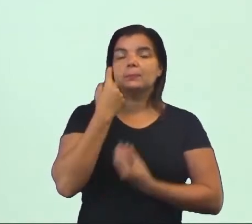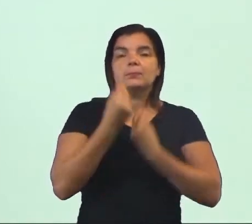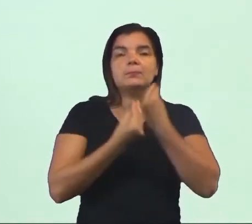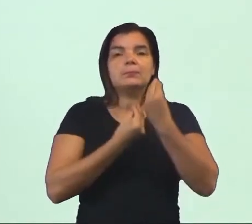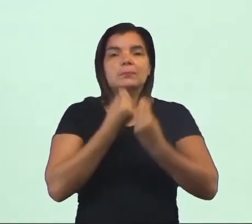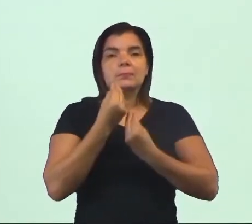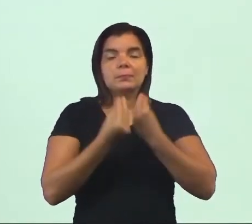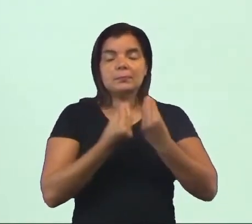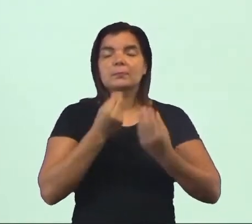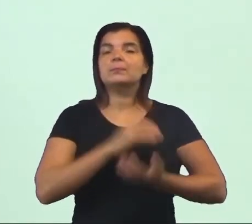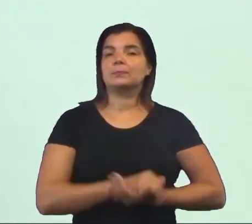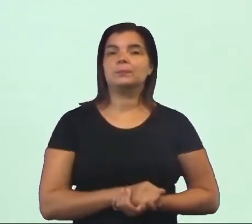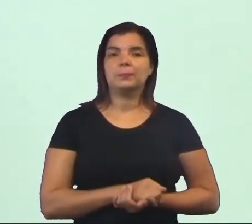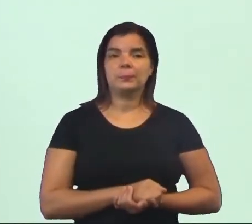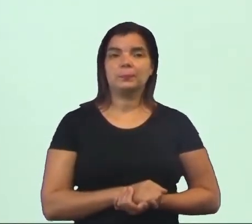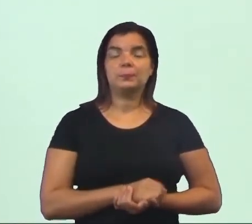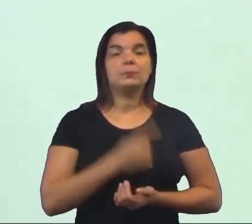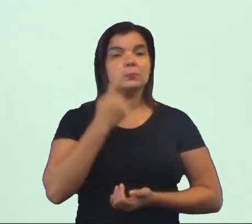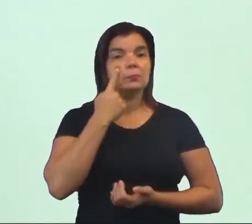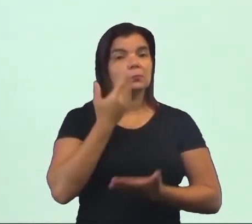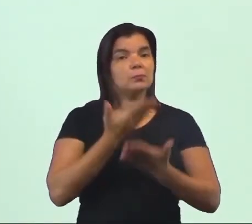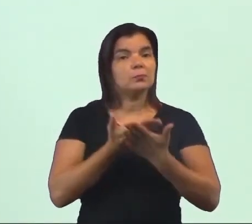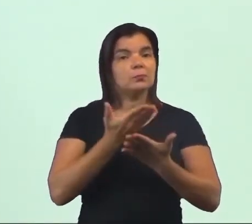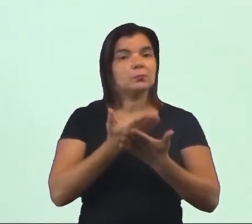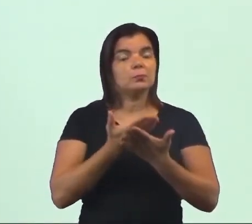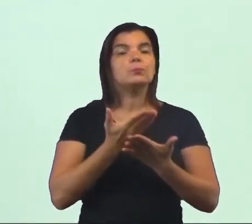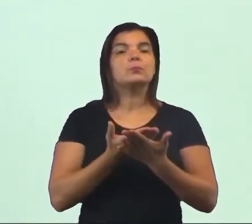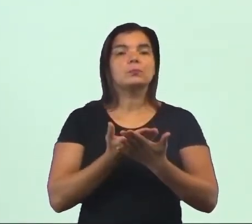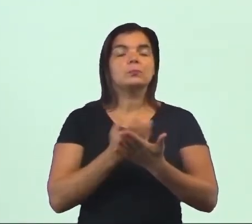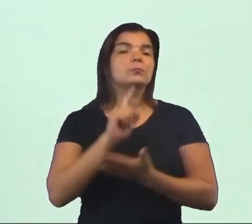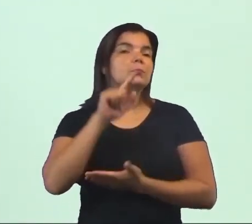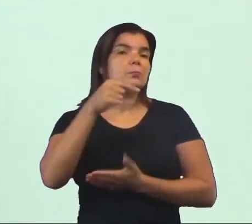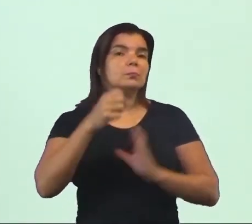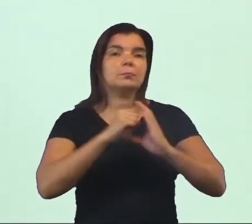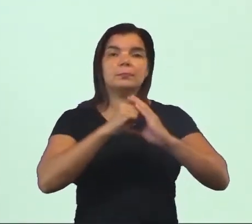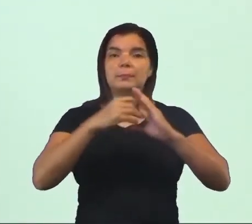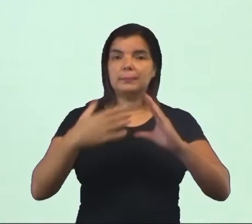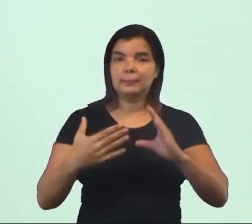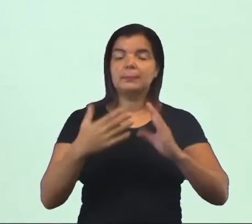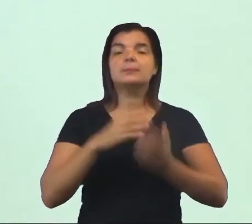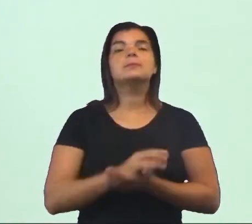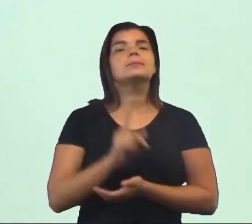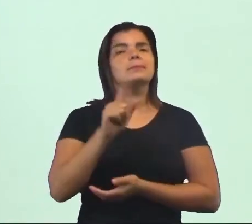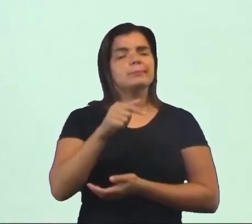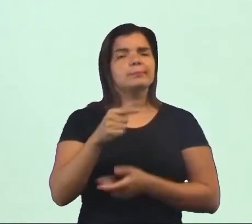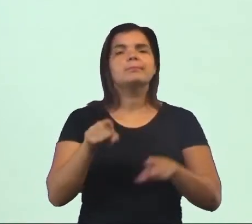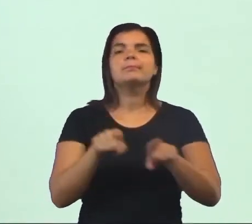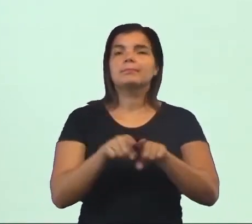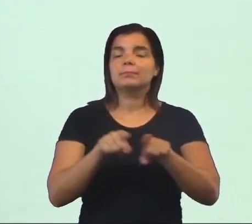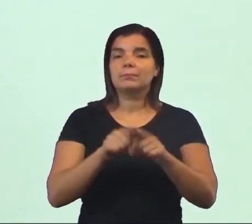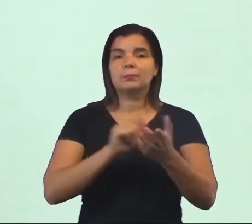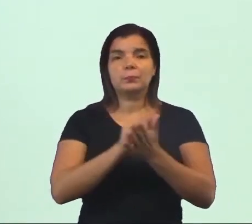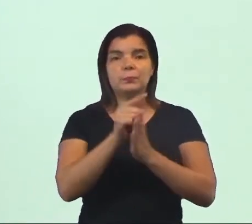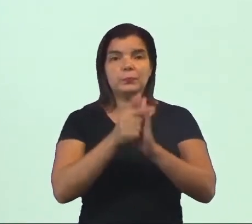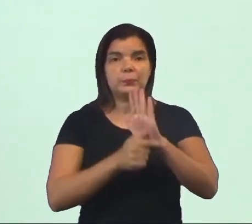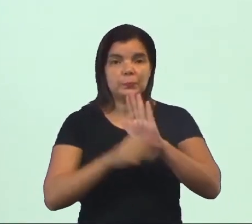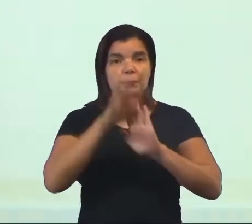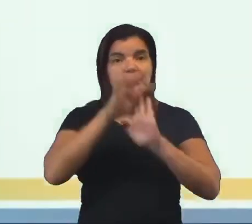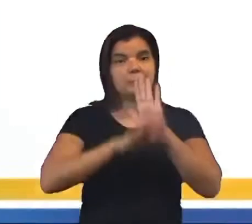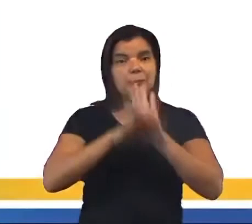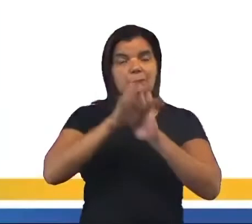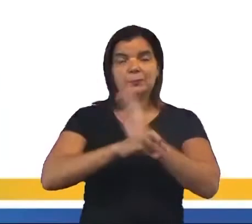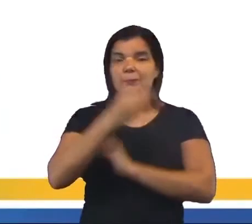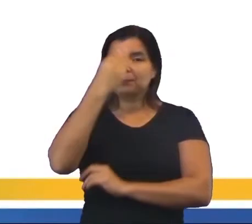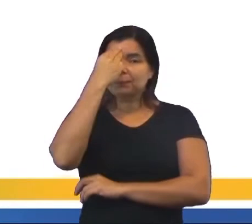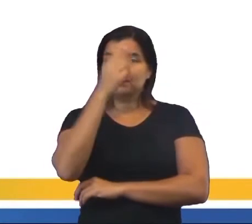como o que nós vamos estudar, a próxima característica, ela se enquadra no gênero memórias